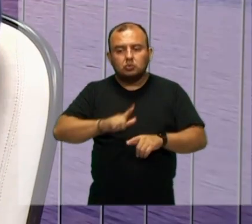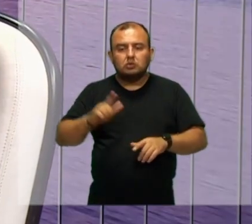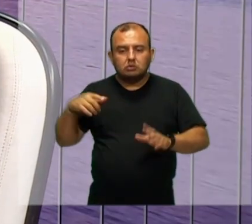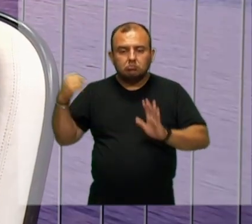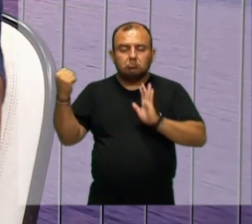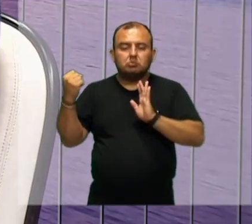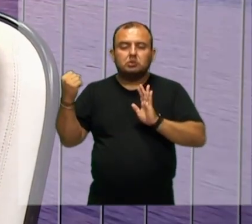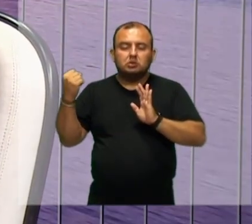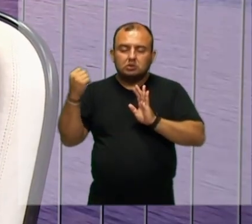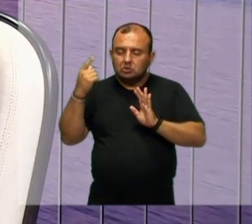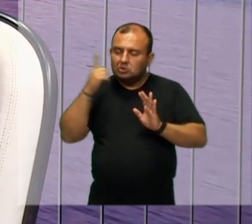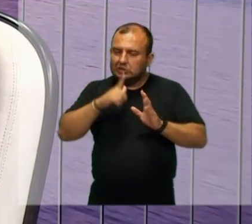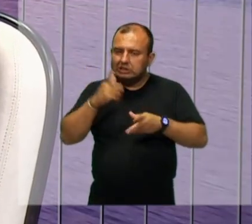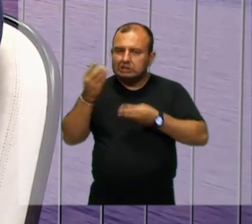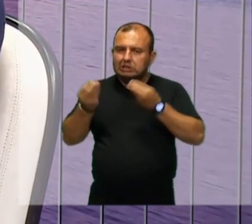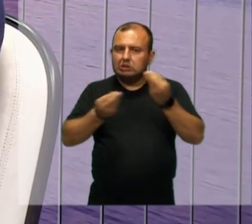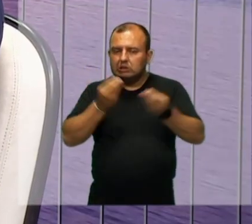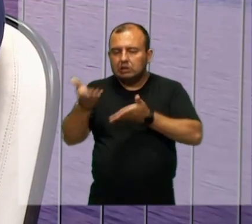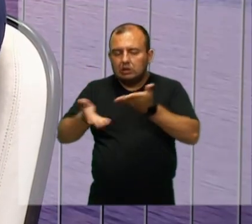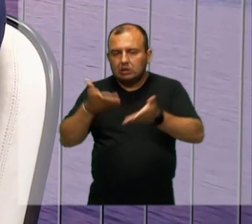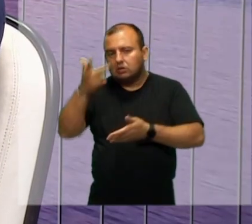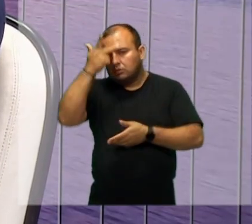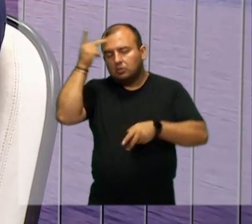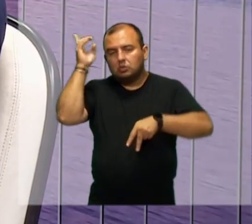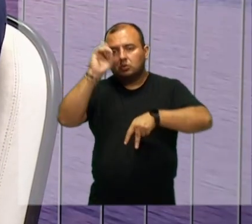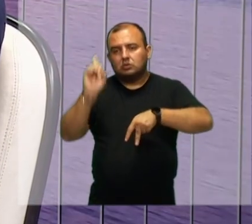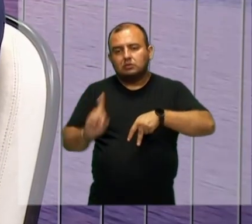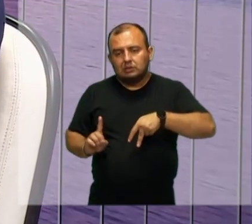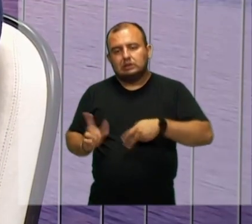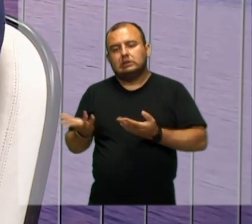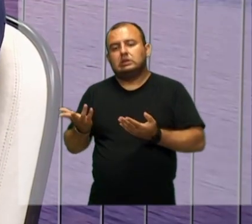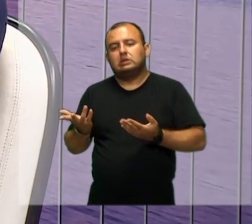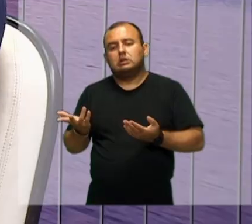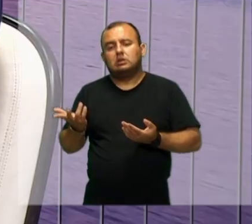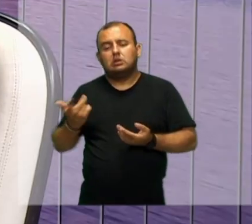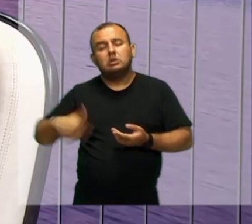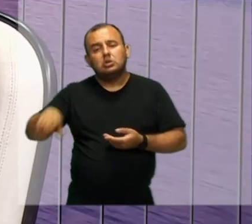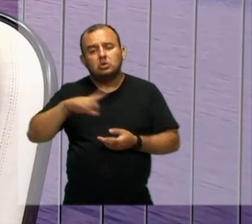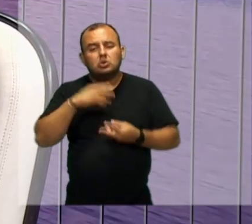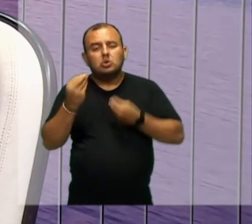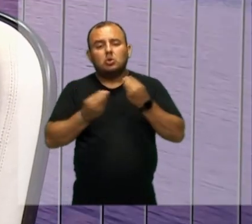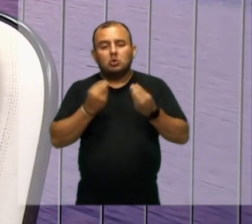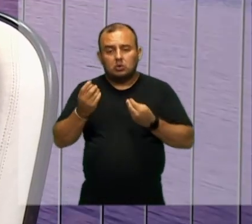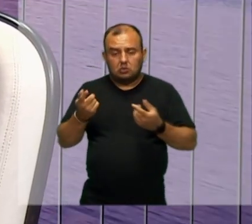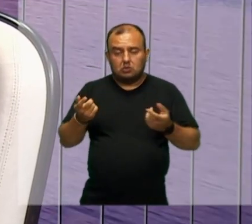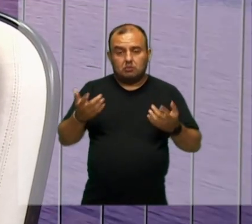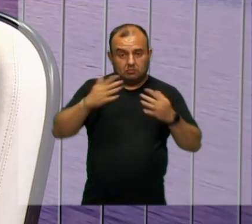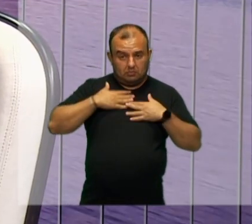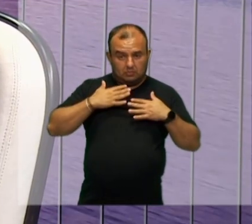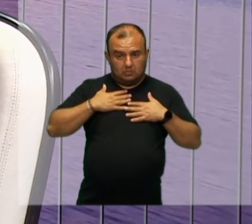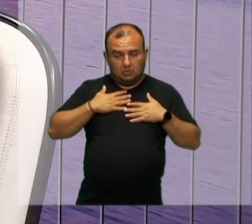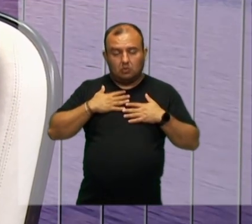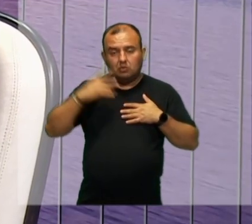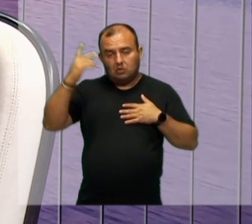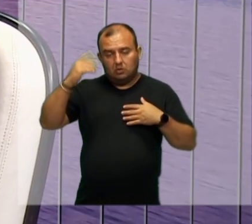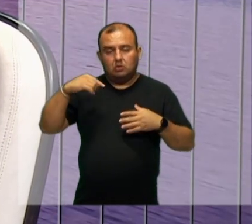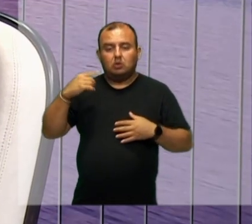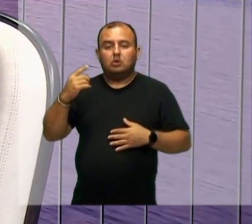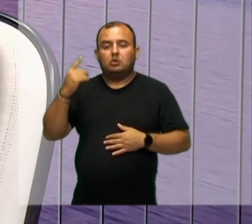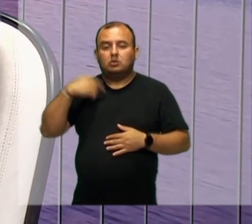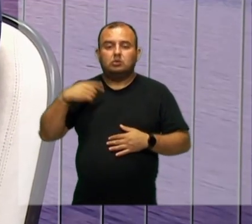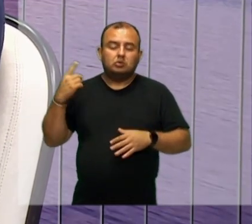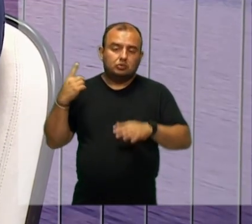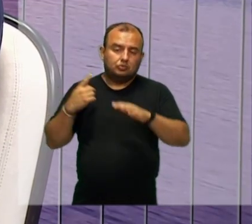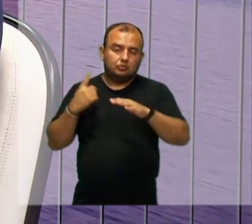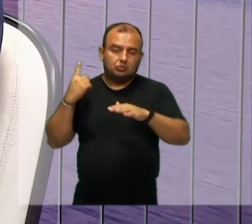de lidar com a pessoa com deficiência, né? E aí a gente, trazendo para o meu ponto individual, o meu